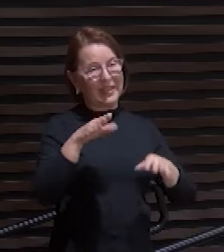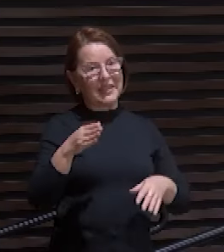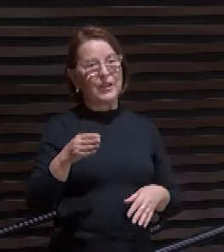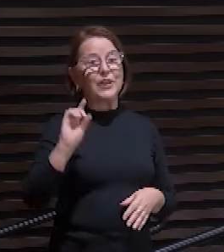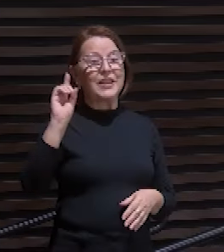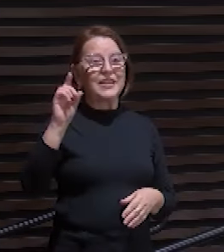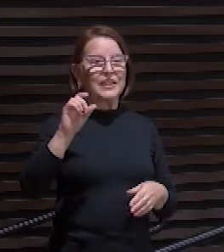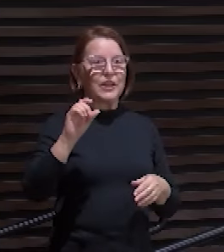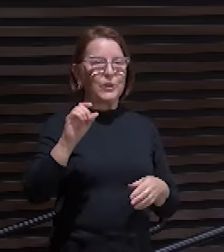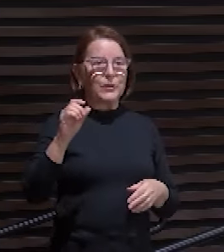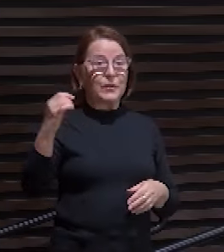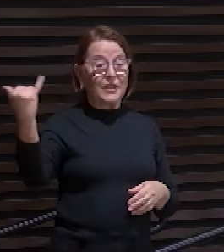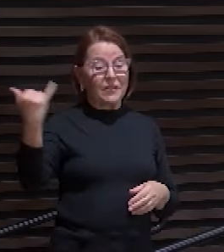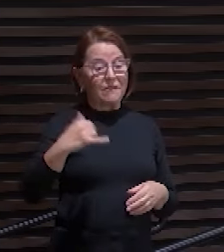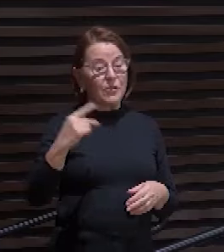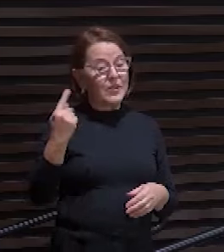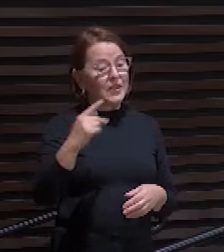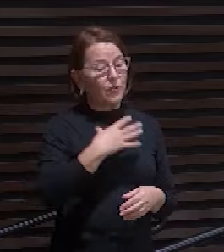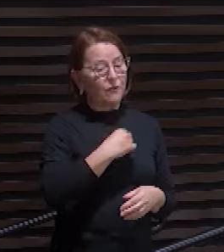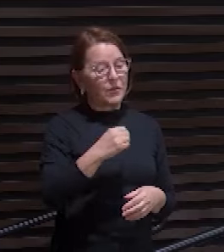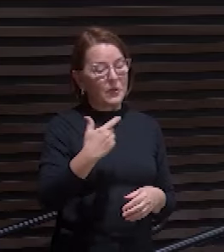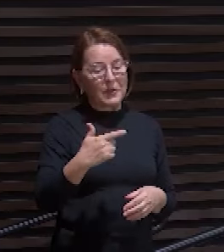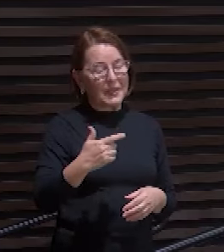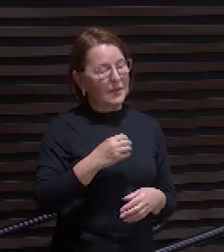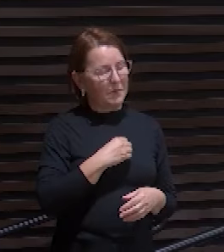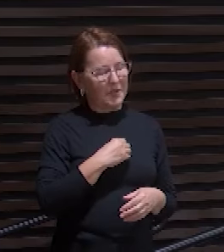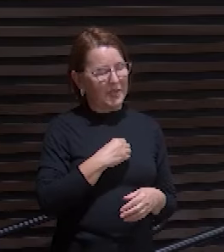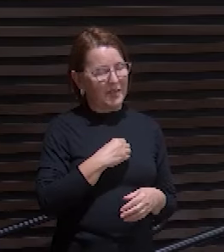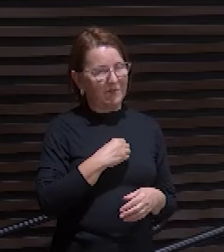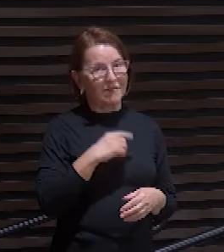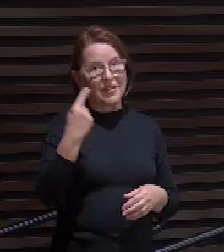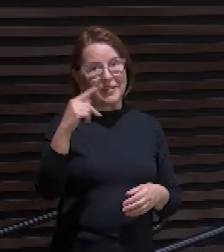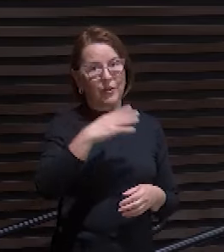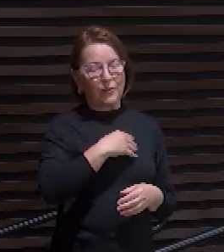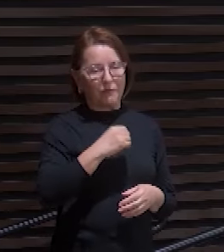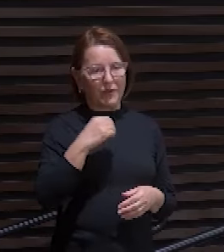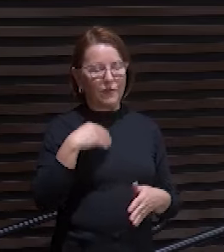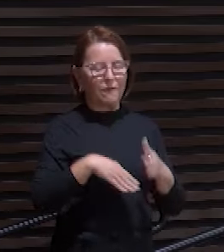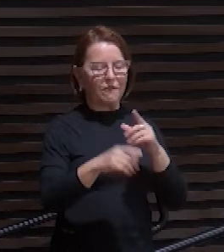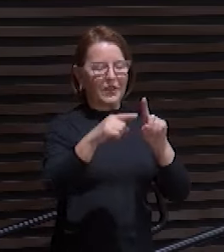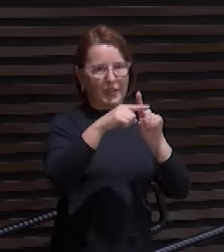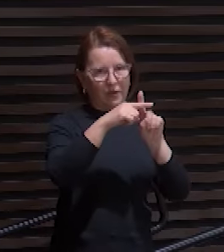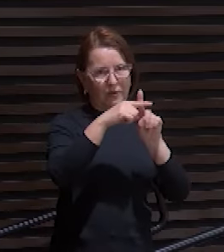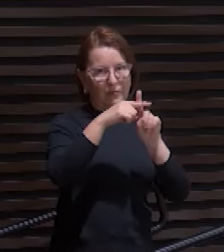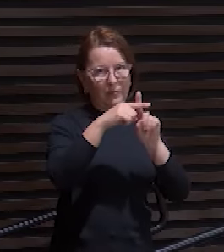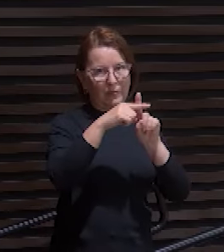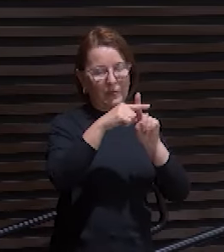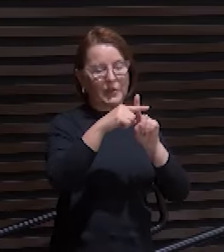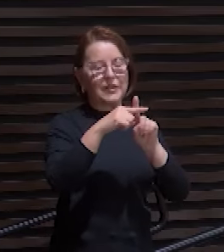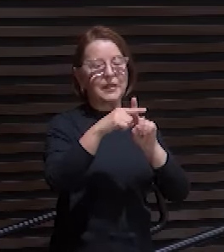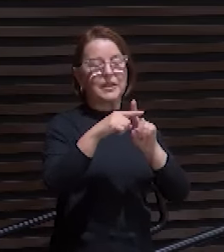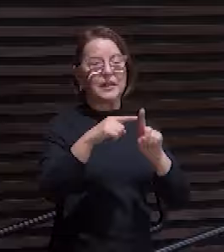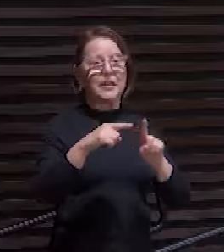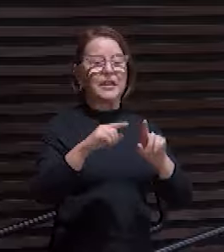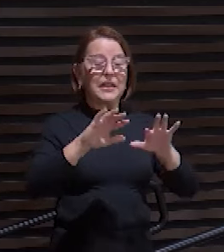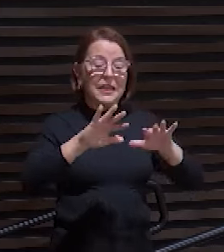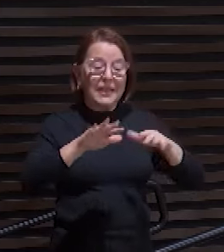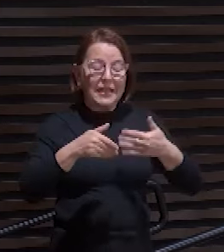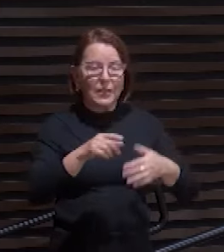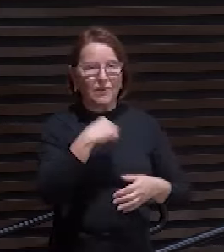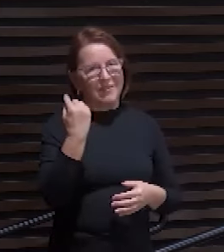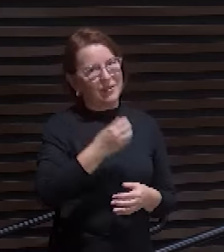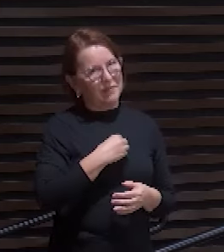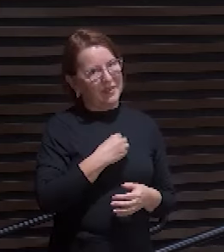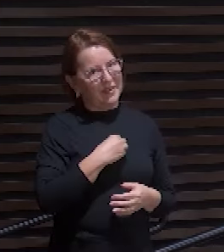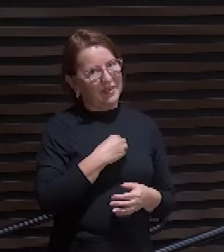fez? Ele enviou o Filho dele sem pecado, o Filho dele sem pecado foi para a cruz, lá na cruz ele atraiu o nosso